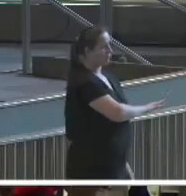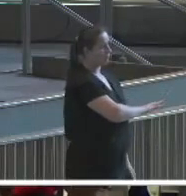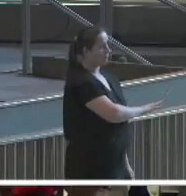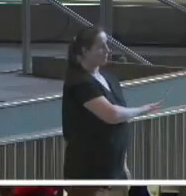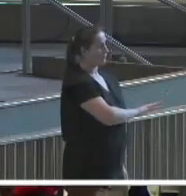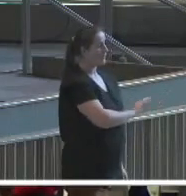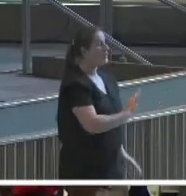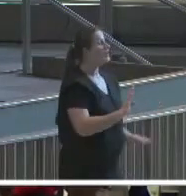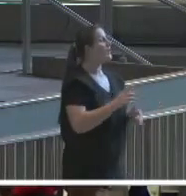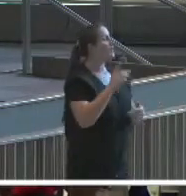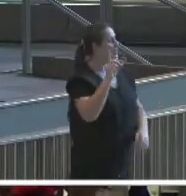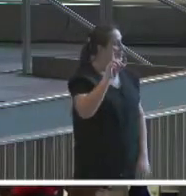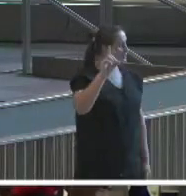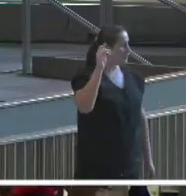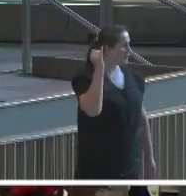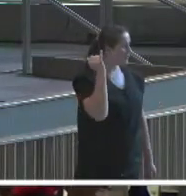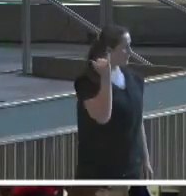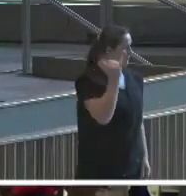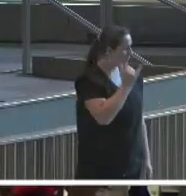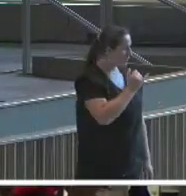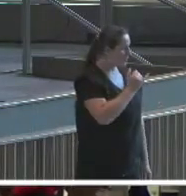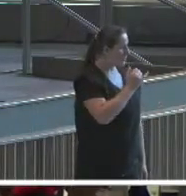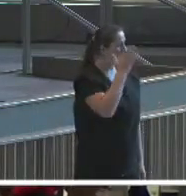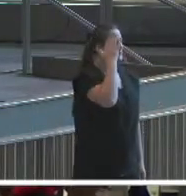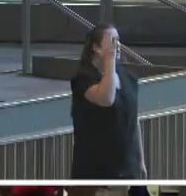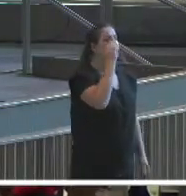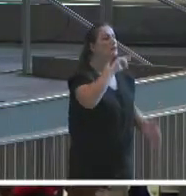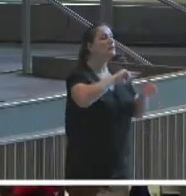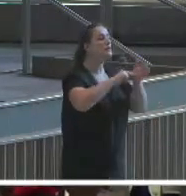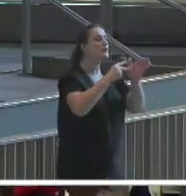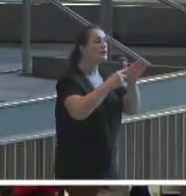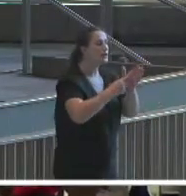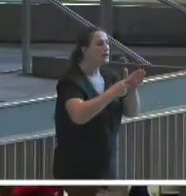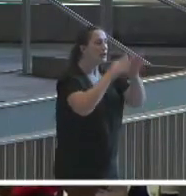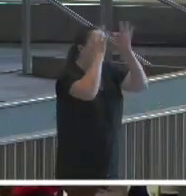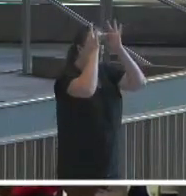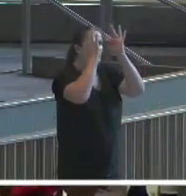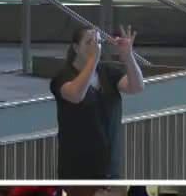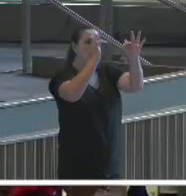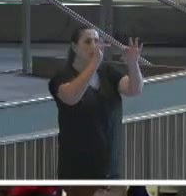E aí Deus disse assim: sabe o que significa infidelidade? É quebrar o pacto.